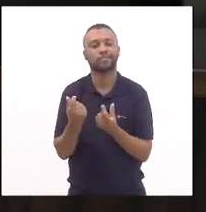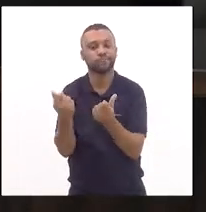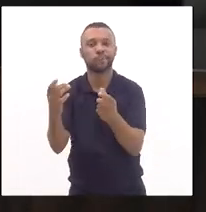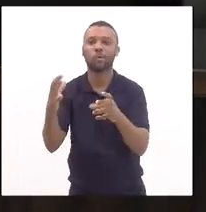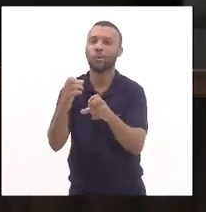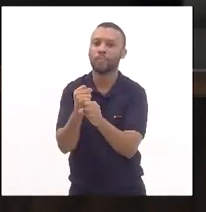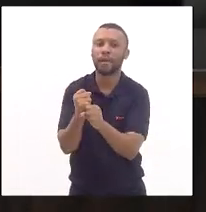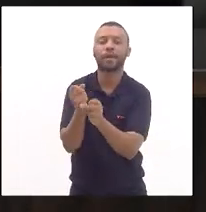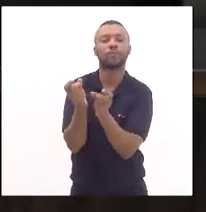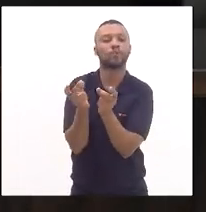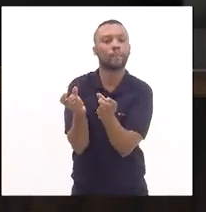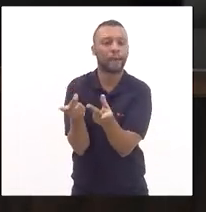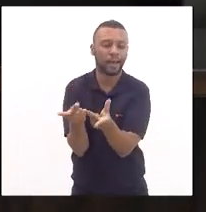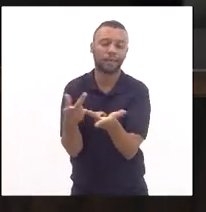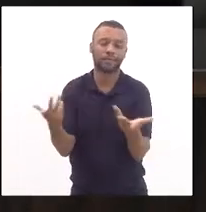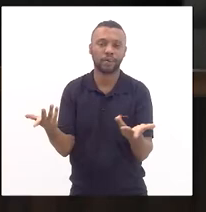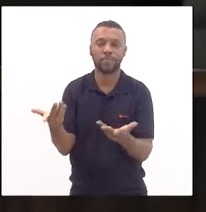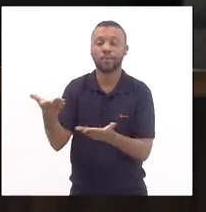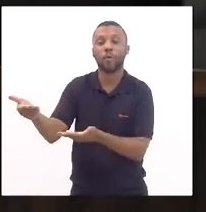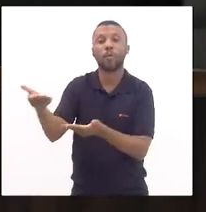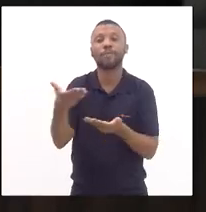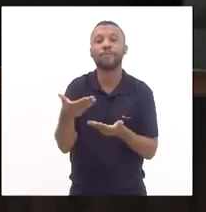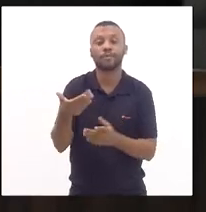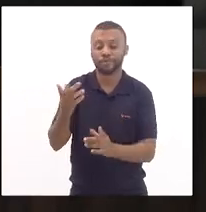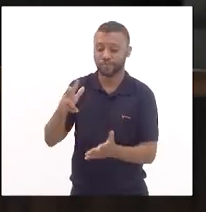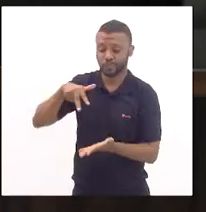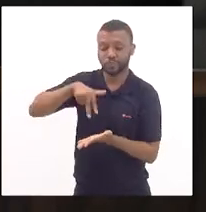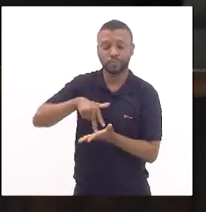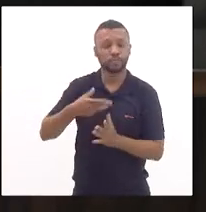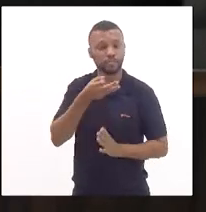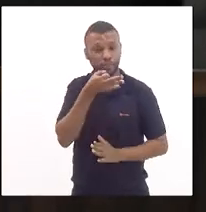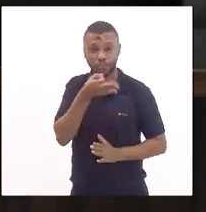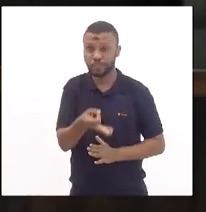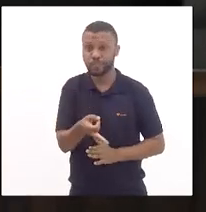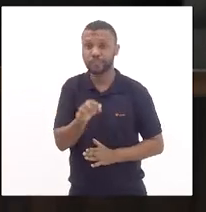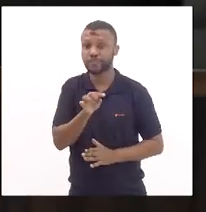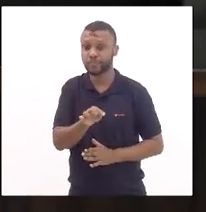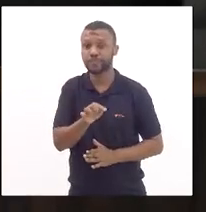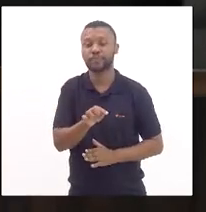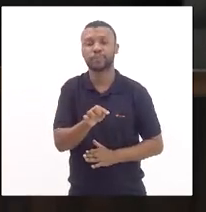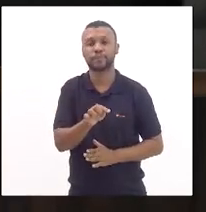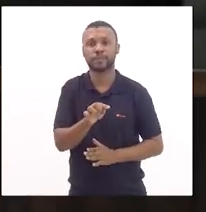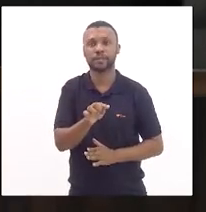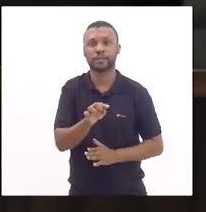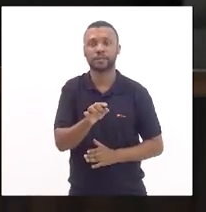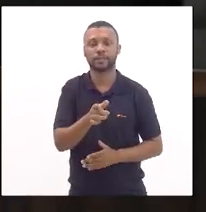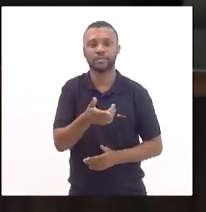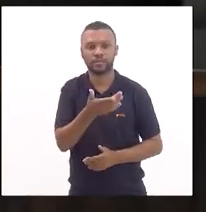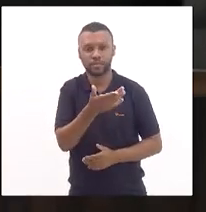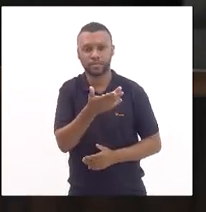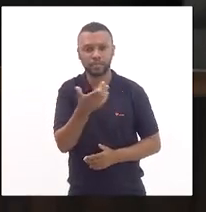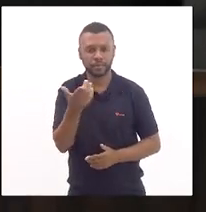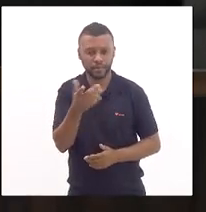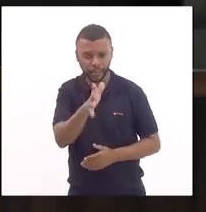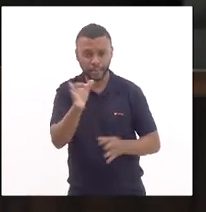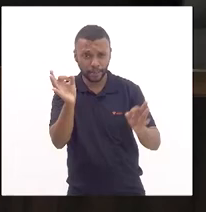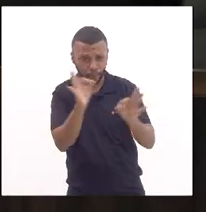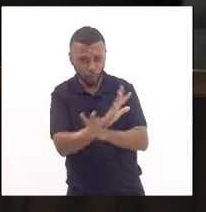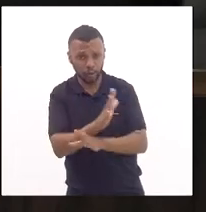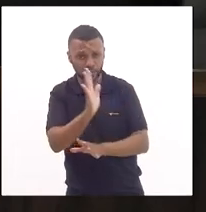Orçamento. Convido para emitir parecer da janela. Já está pronto,